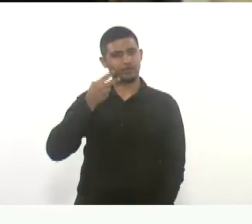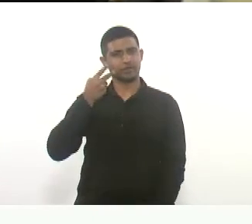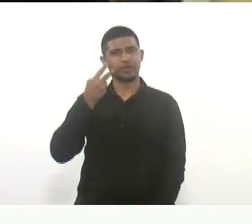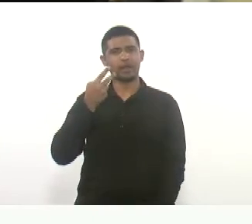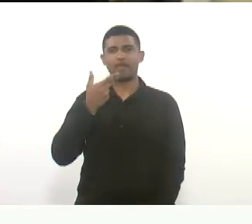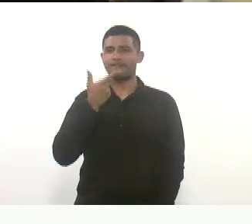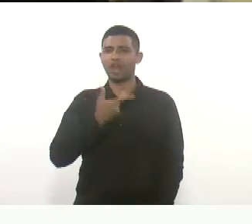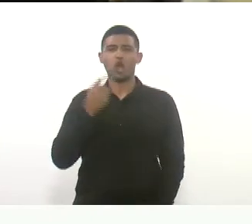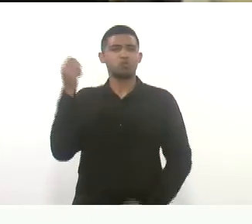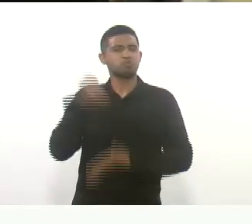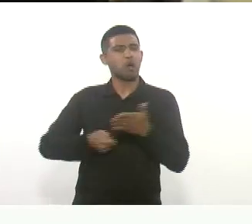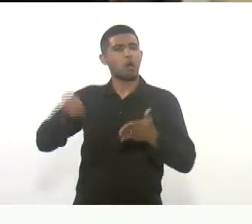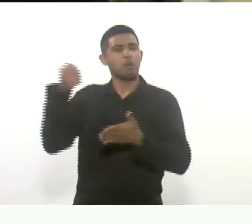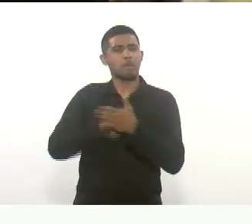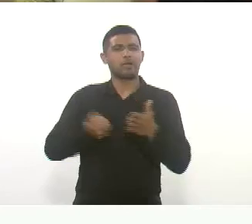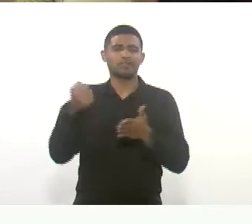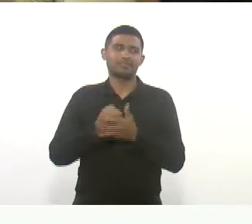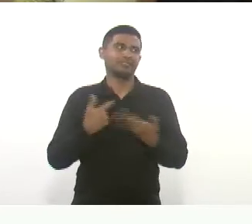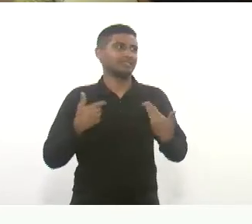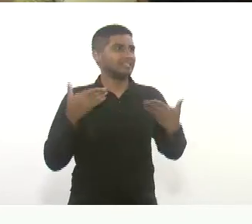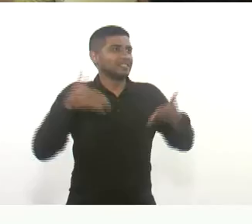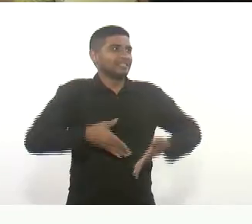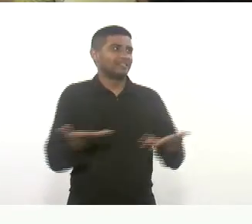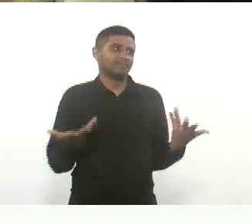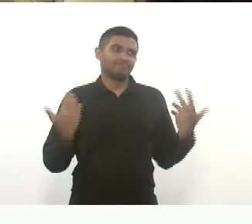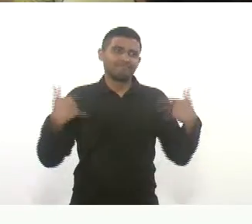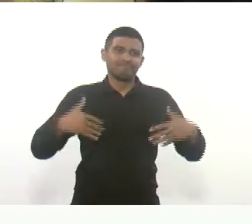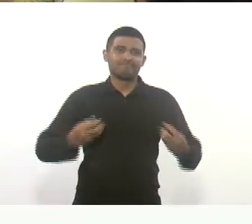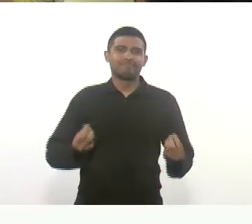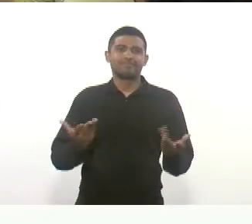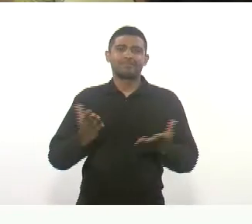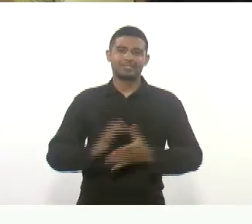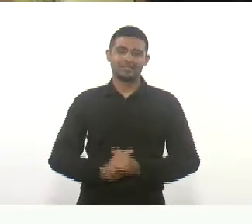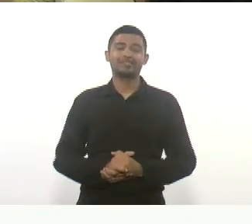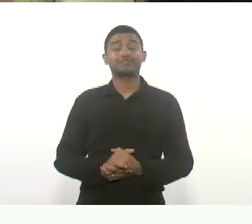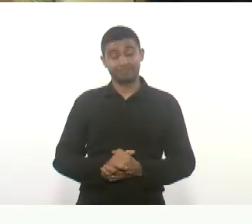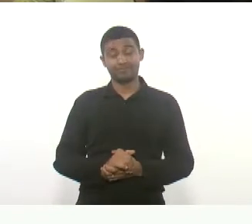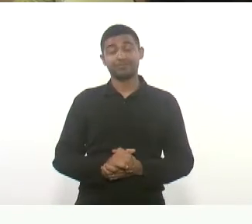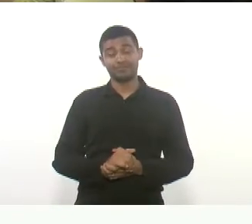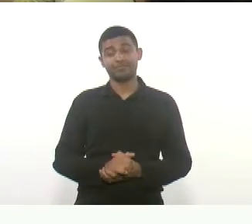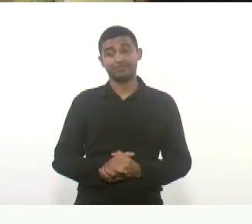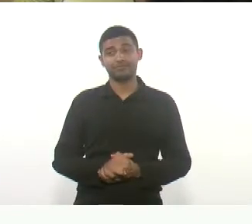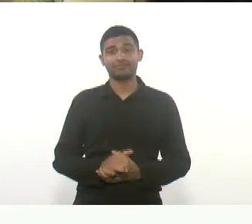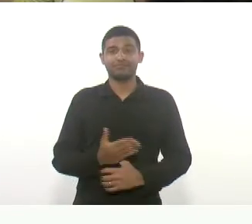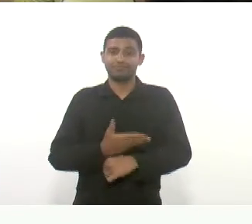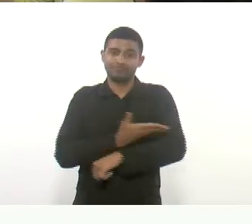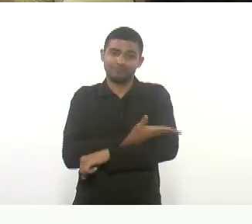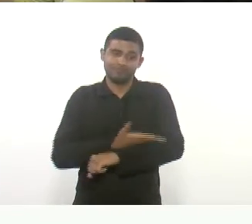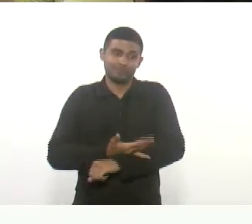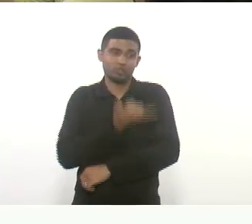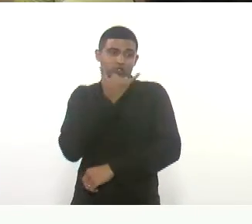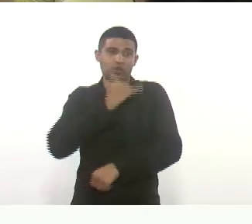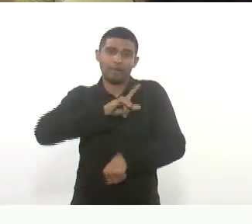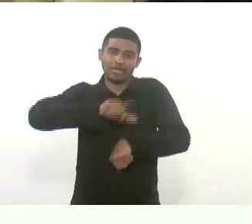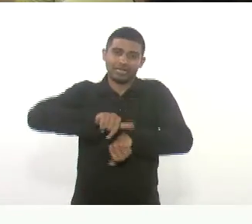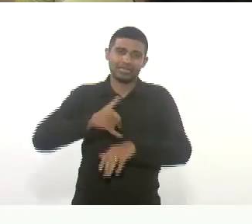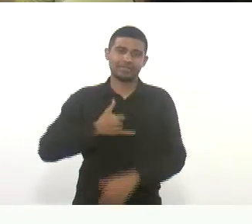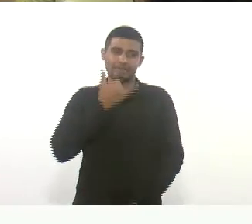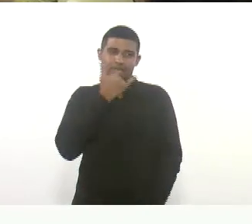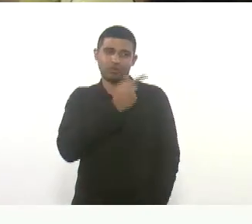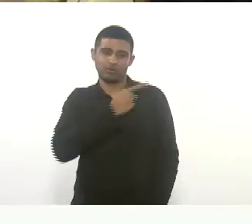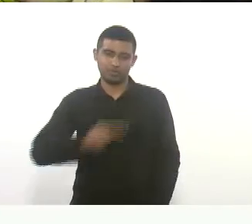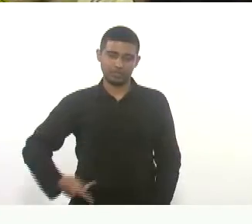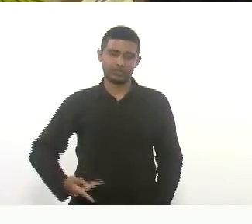sua batuta. Eu acabei de chegar. Aqui é assim mesmo. Peço desculpa pelo atraso, o presidente me perdoa.